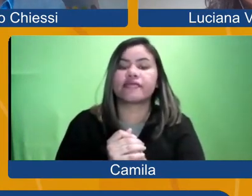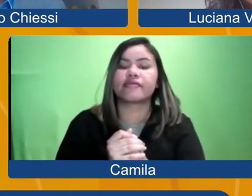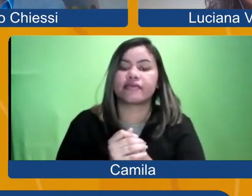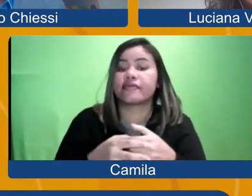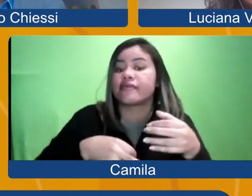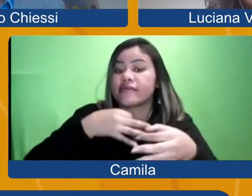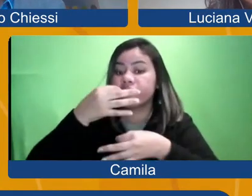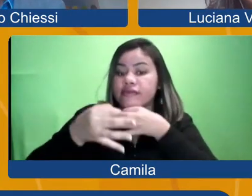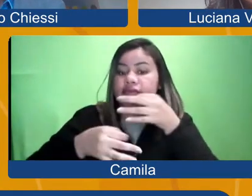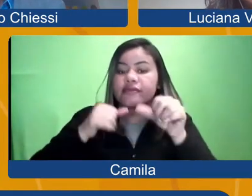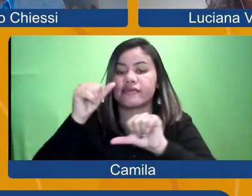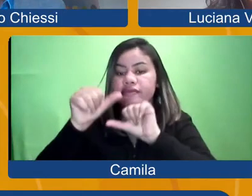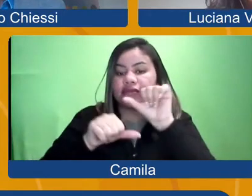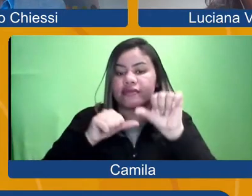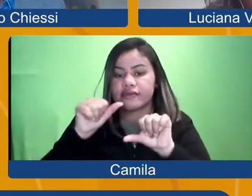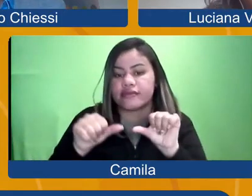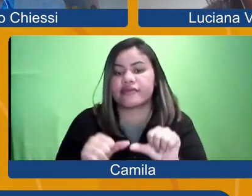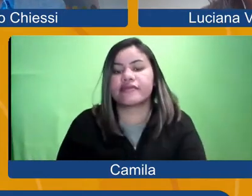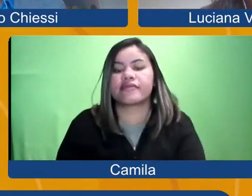né?